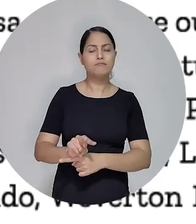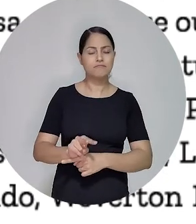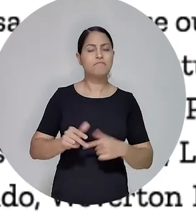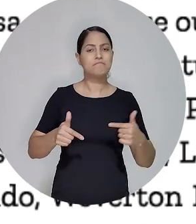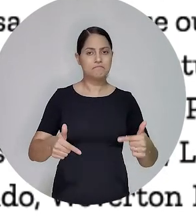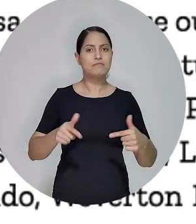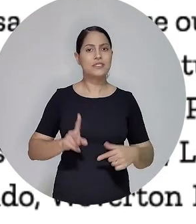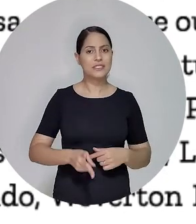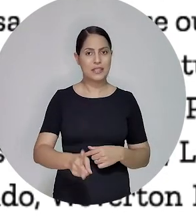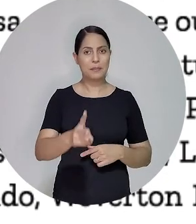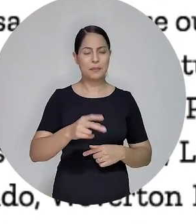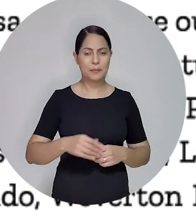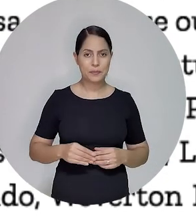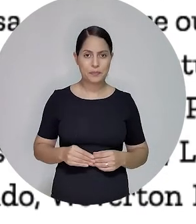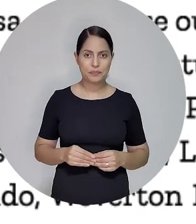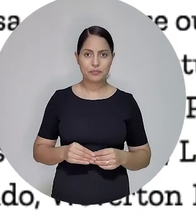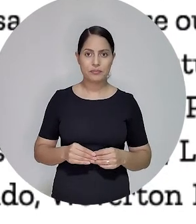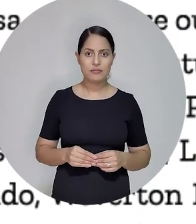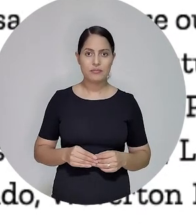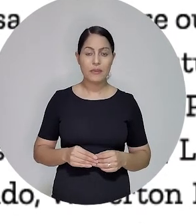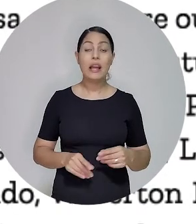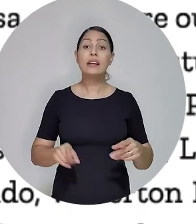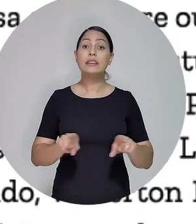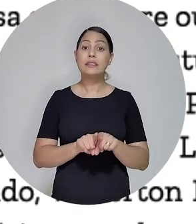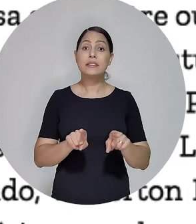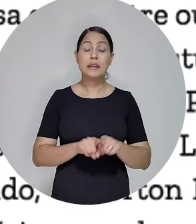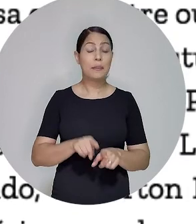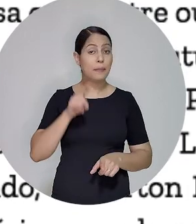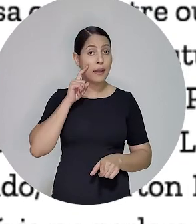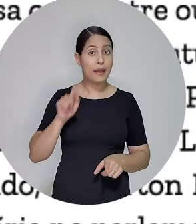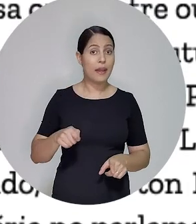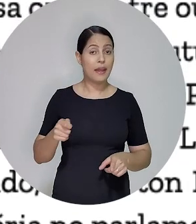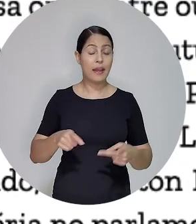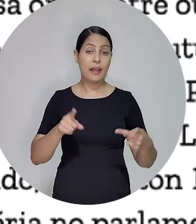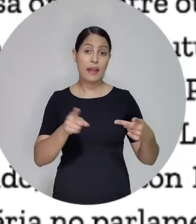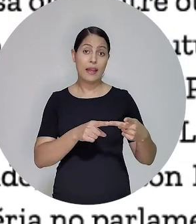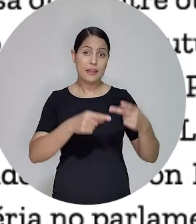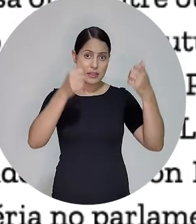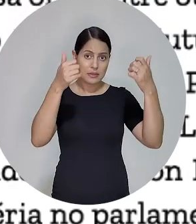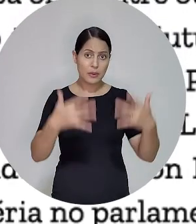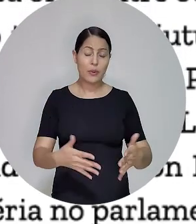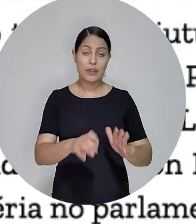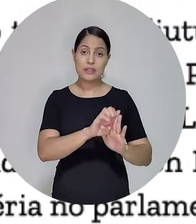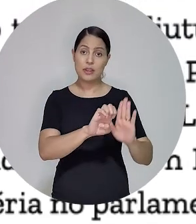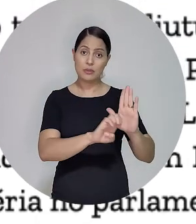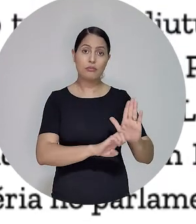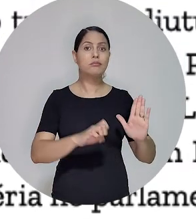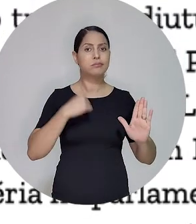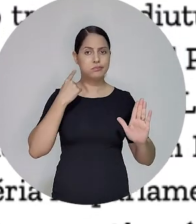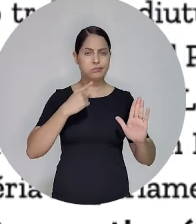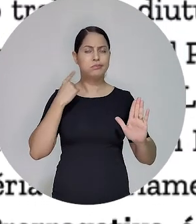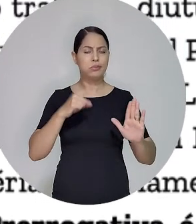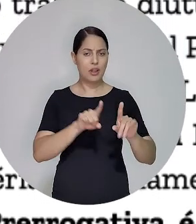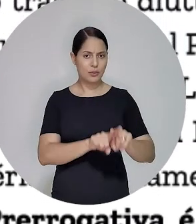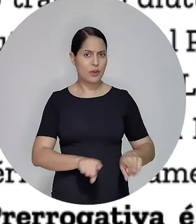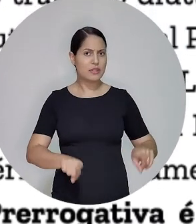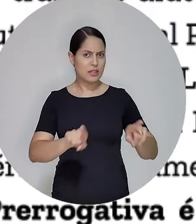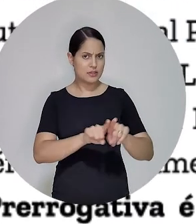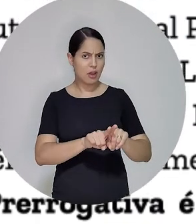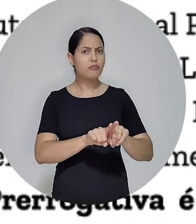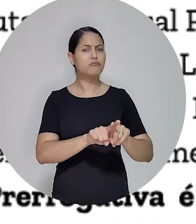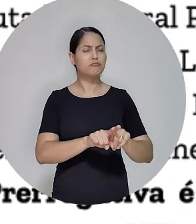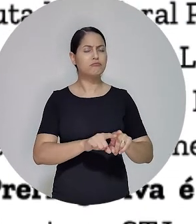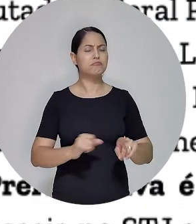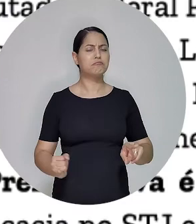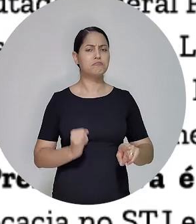assistência sempre que acionado. Em outro trecho, Beto pontuou que a atualização do Estatuto da Advocacia significou